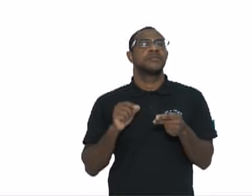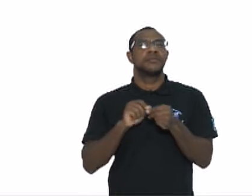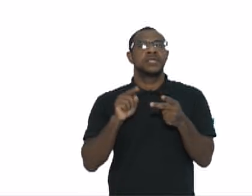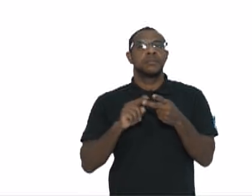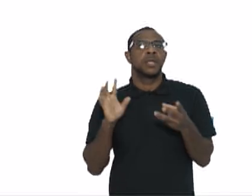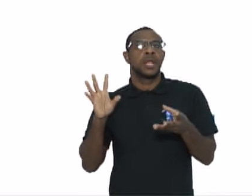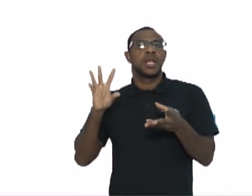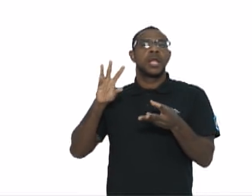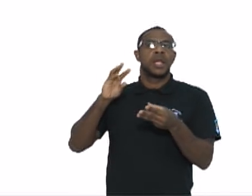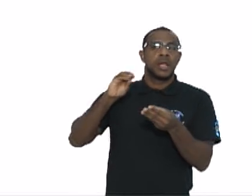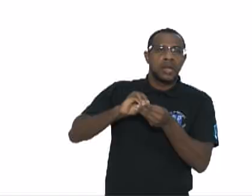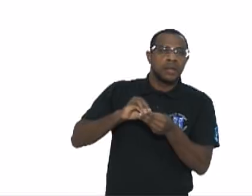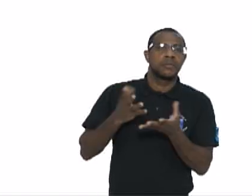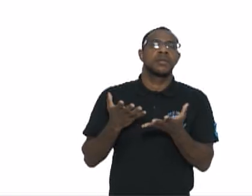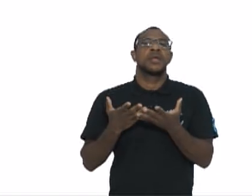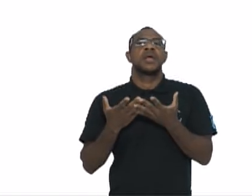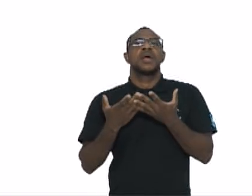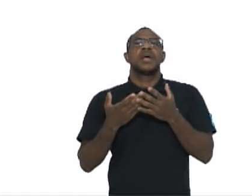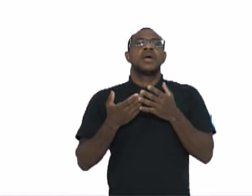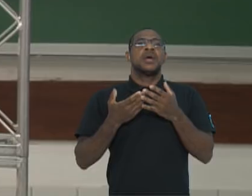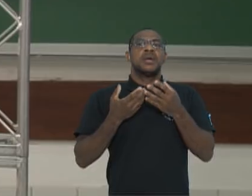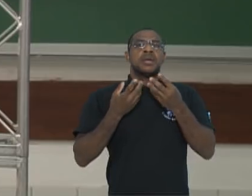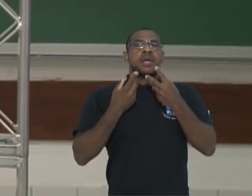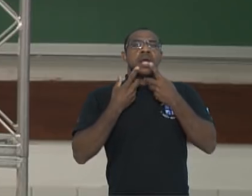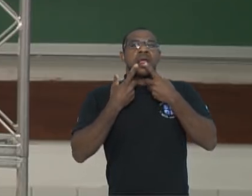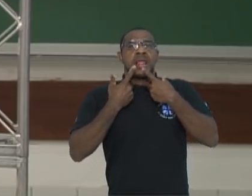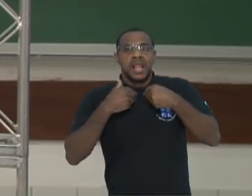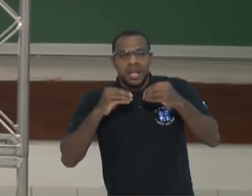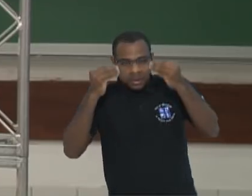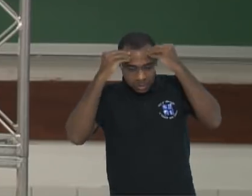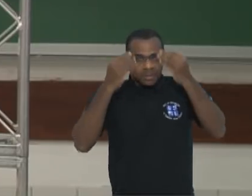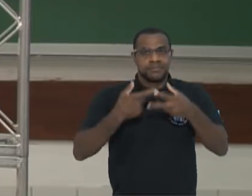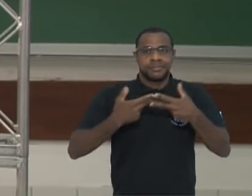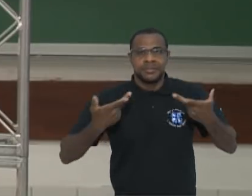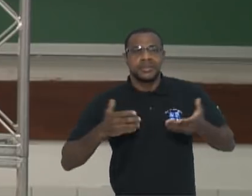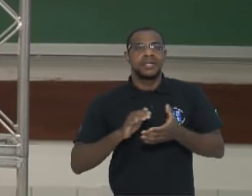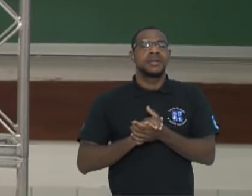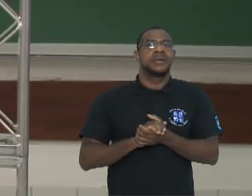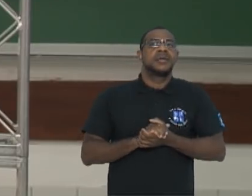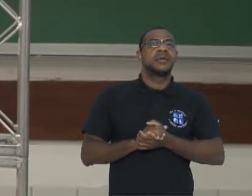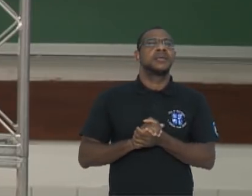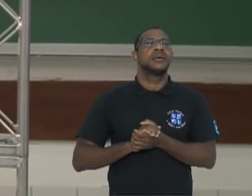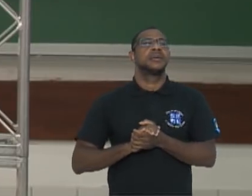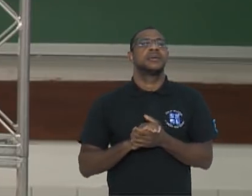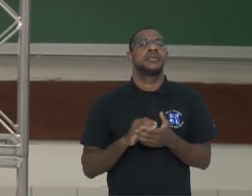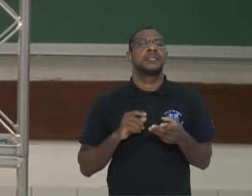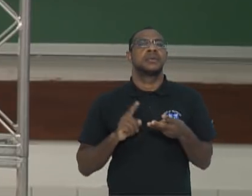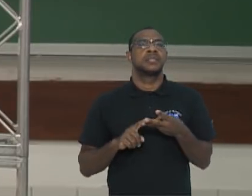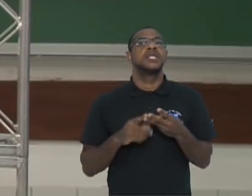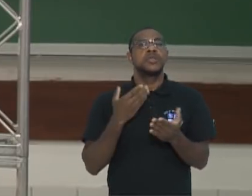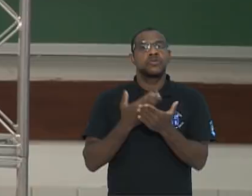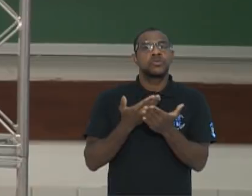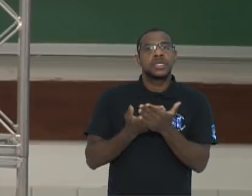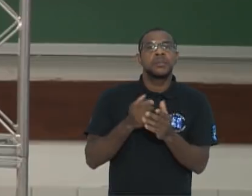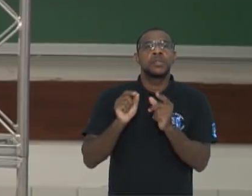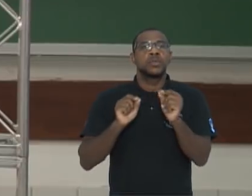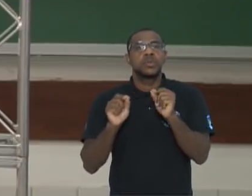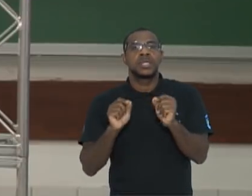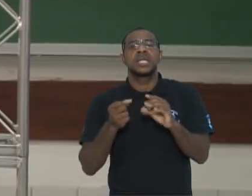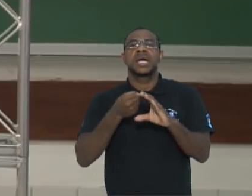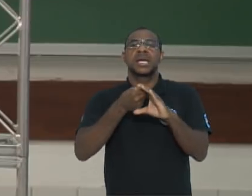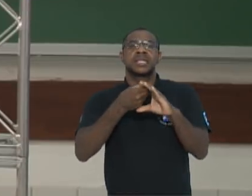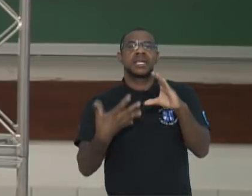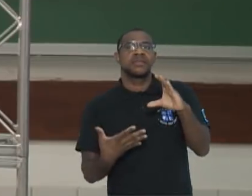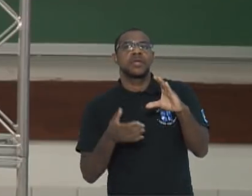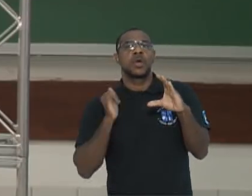fizemos revisão de algumas figuras de linguagem, como a metáfora, a metonímia, a personificação. Estudamos um pouco das características